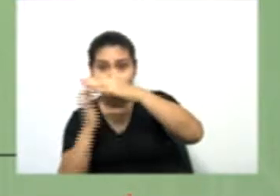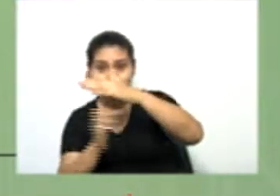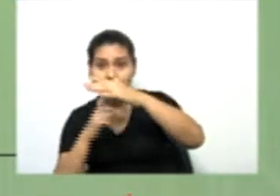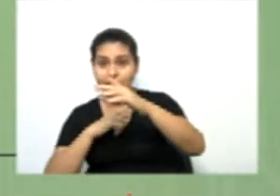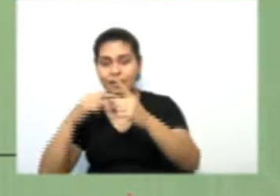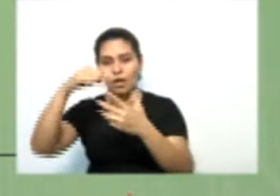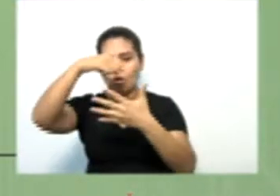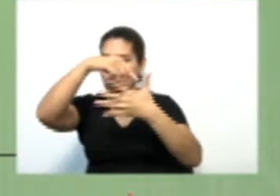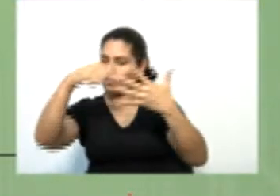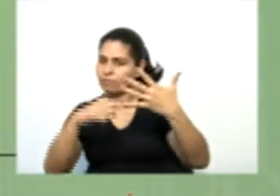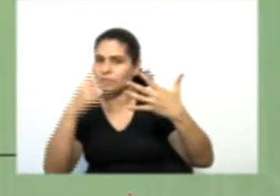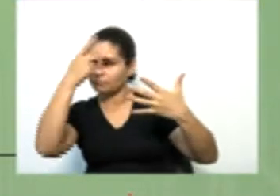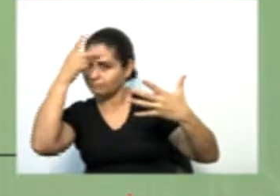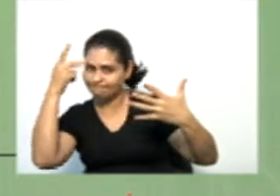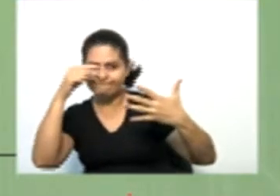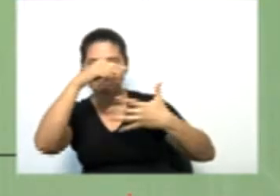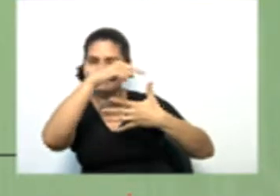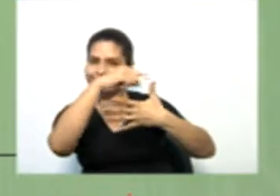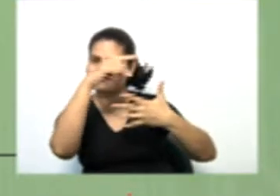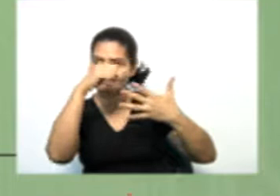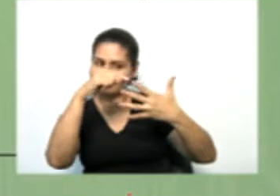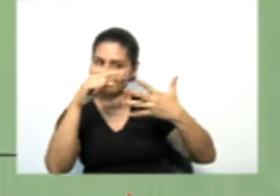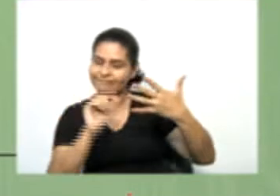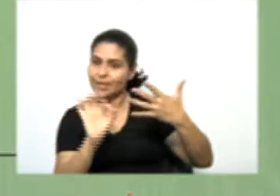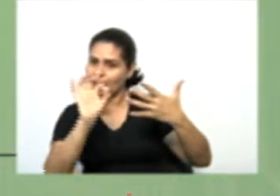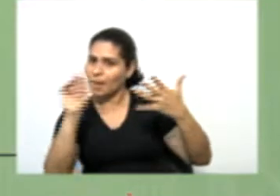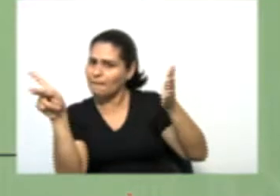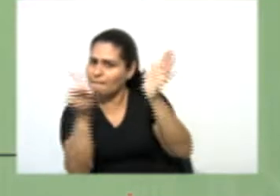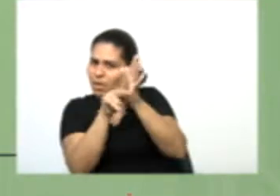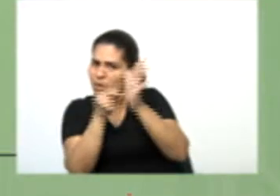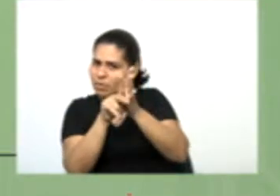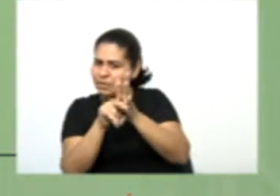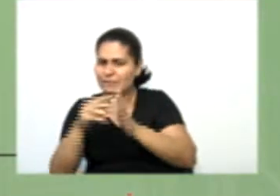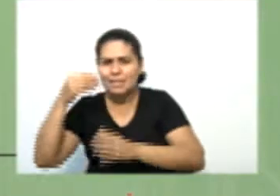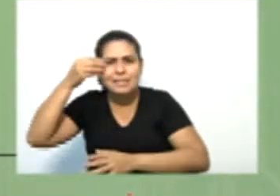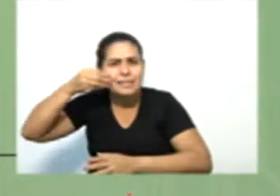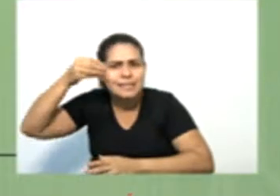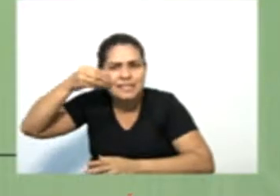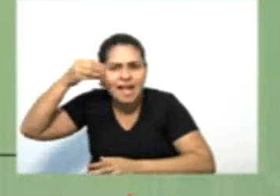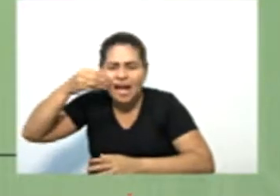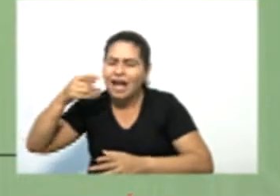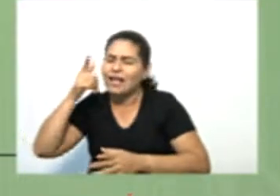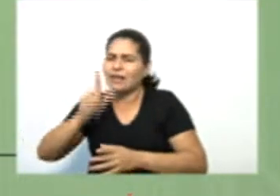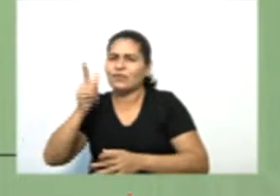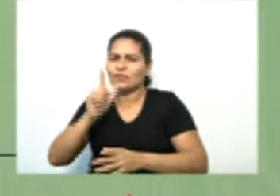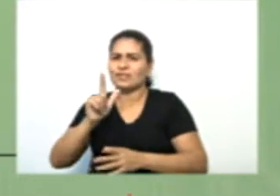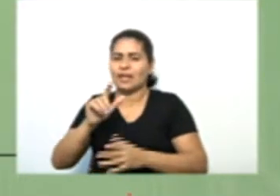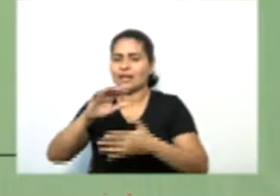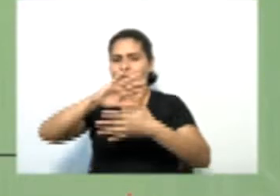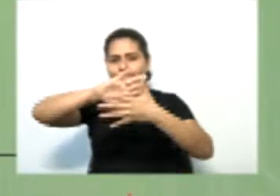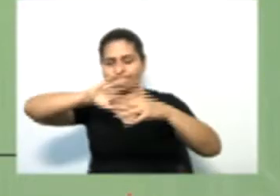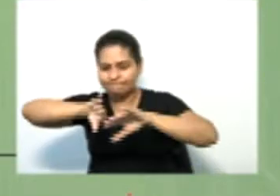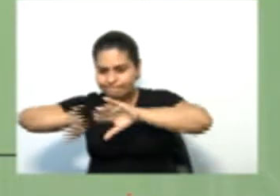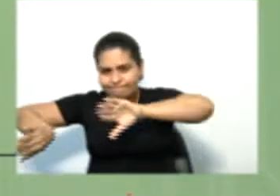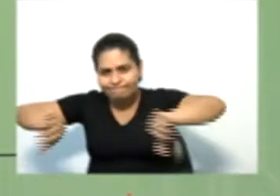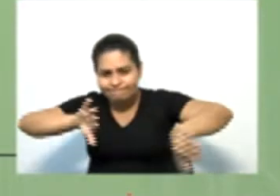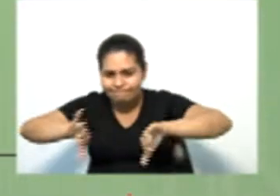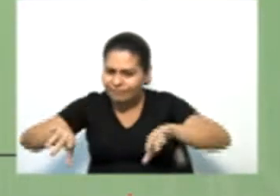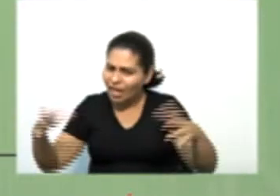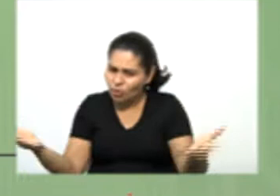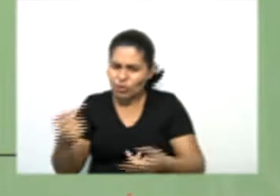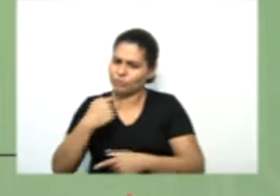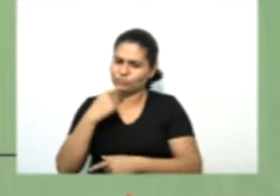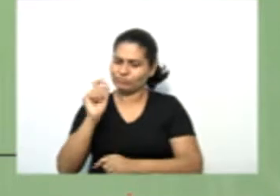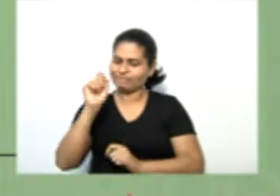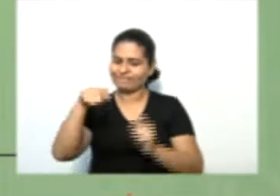cada caso, não é? Porque eles se tornam tão experts no que fazem que ela acaba separando. Mas não vê o caso para nós